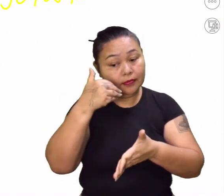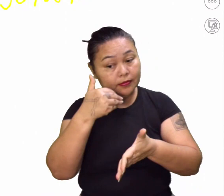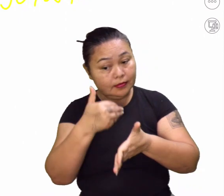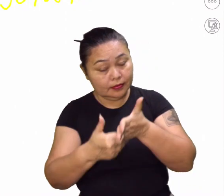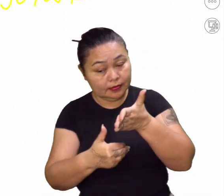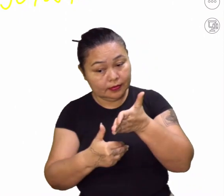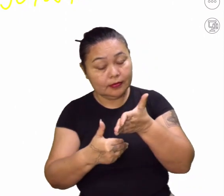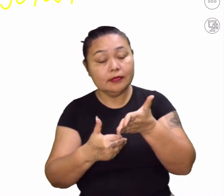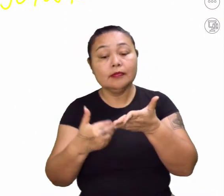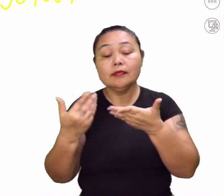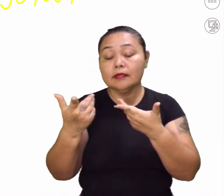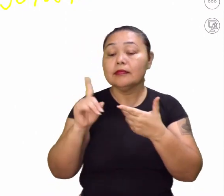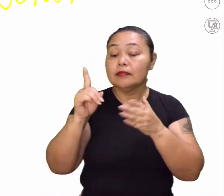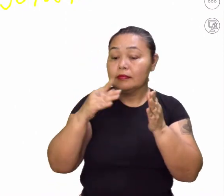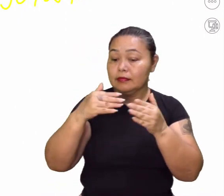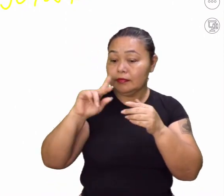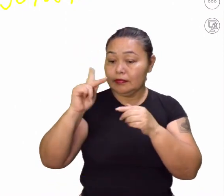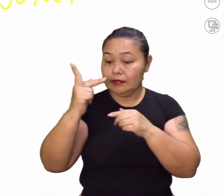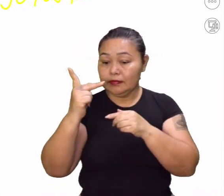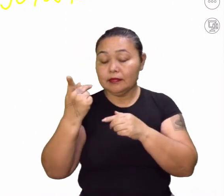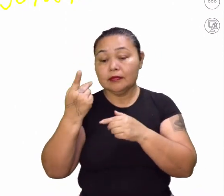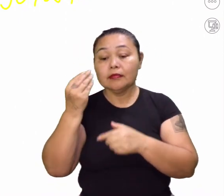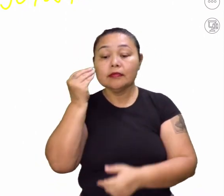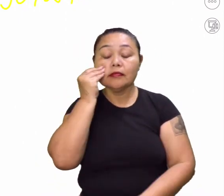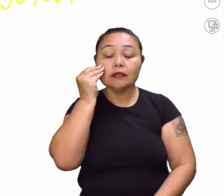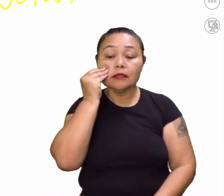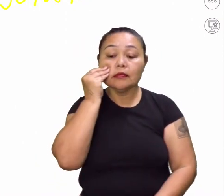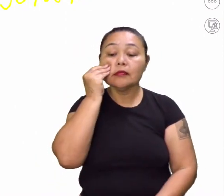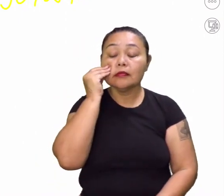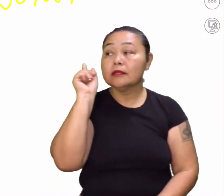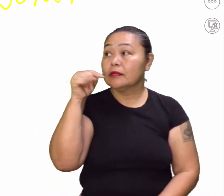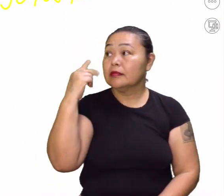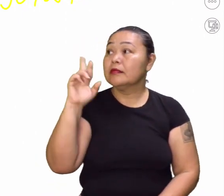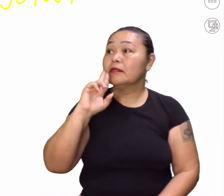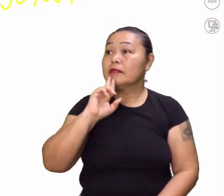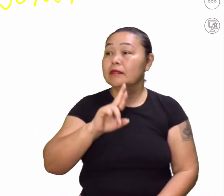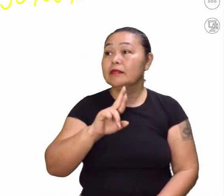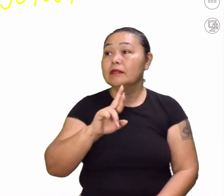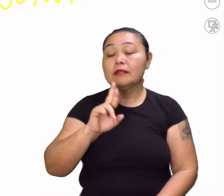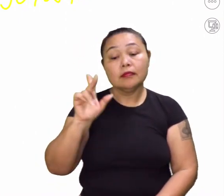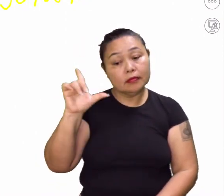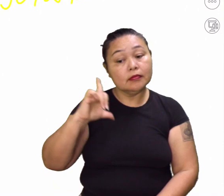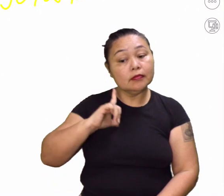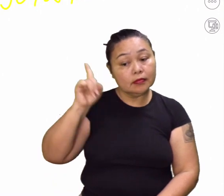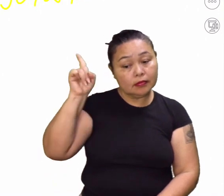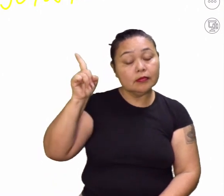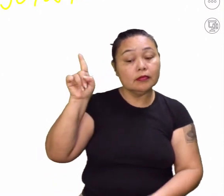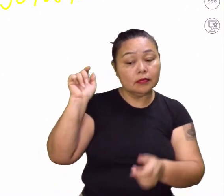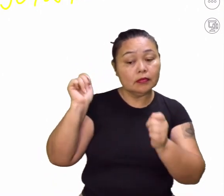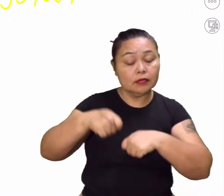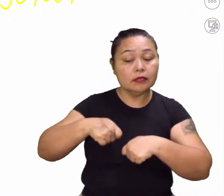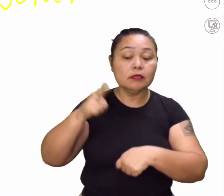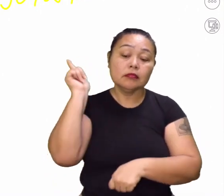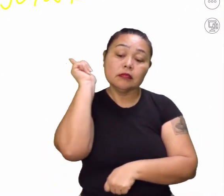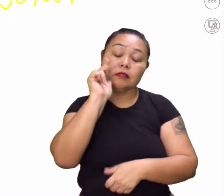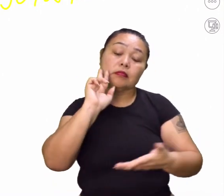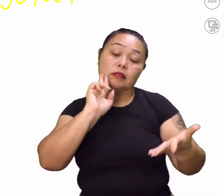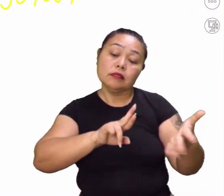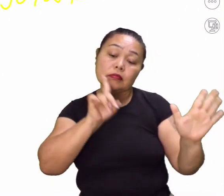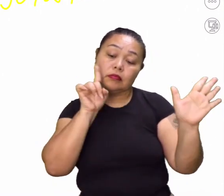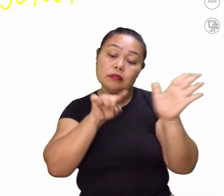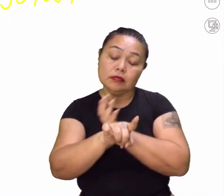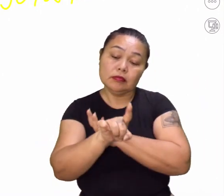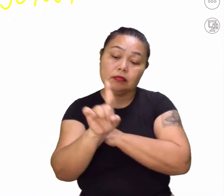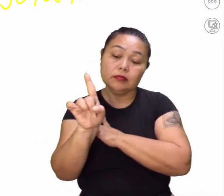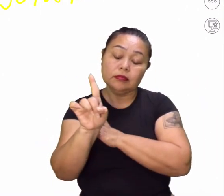subtraindo de acordo com os hemisférios, que a gente vai verificar agora na resolução. Mas dessa maneira também eu conseguiria resolver essa